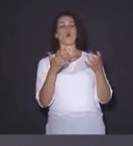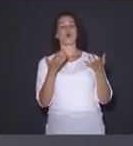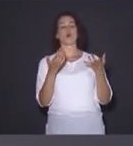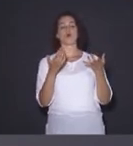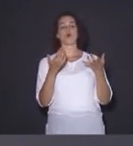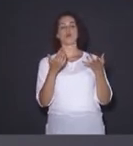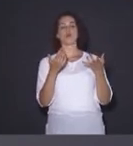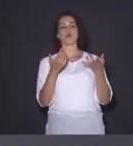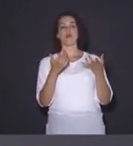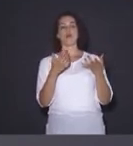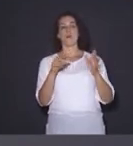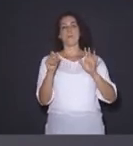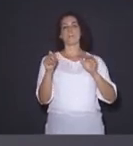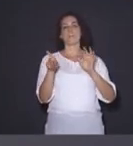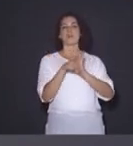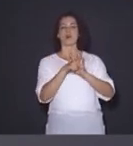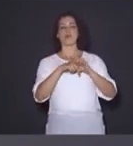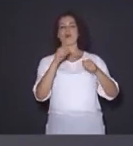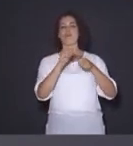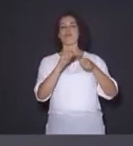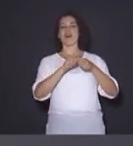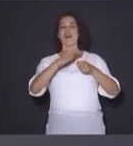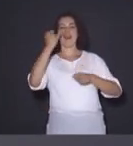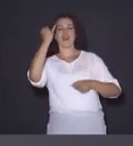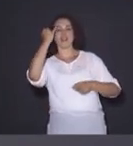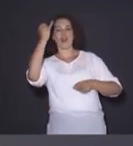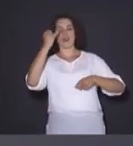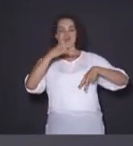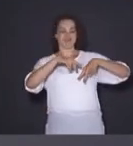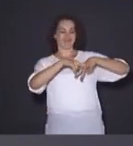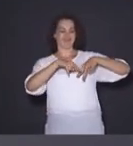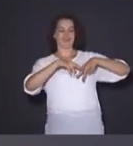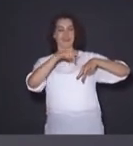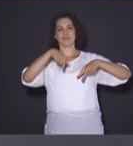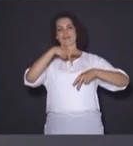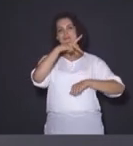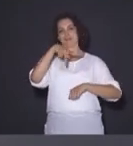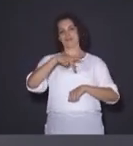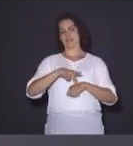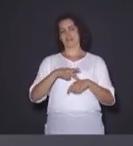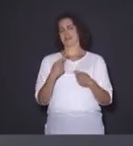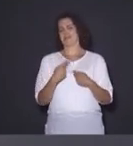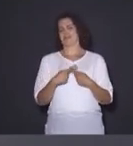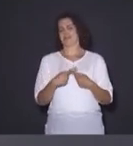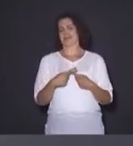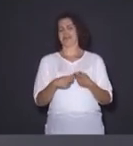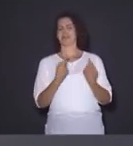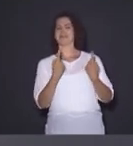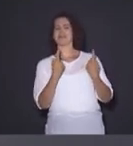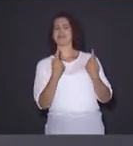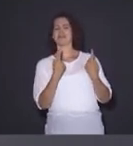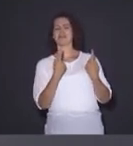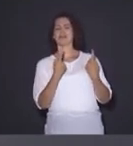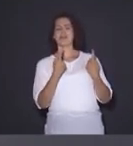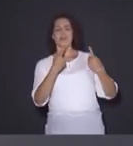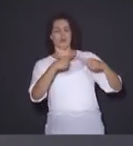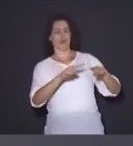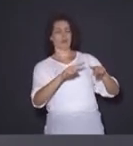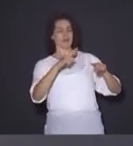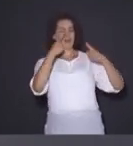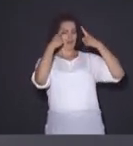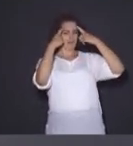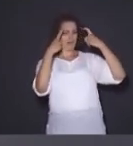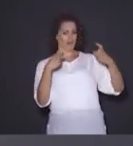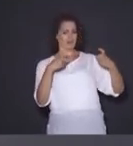formador da ideologia de gênero no país né então por que que enfrentar a violência contra a mulher é que é algo que